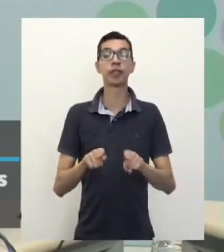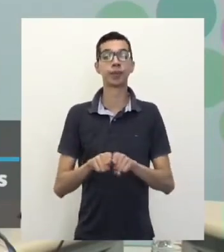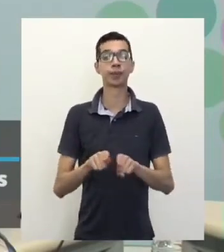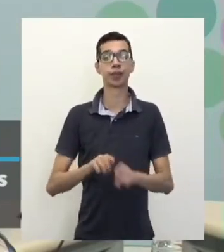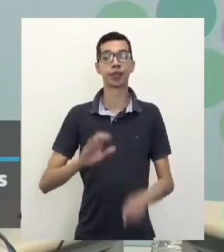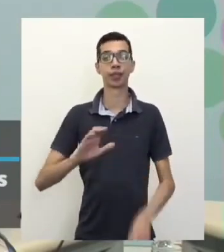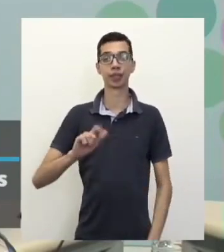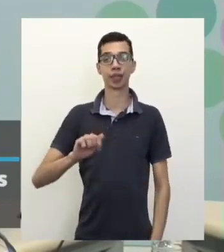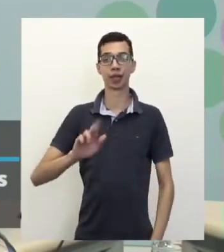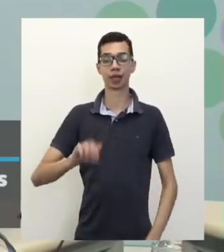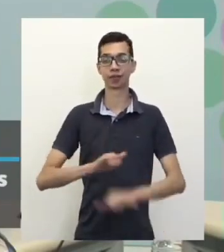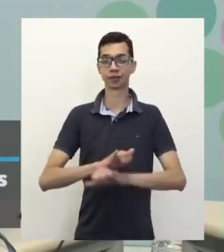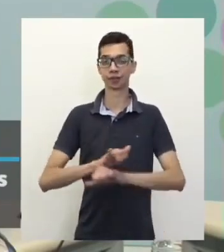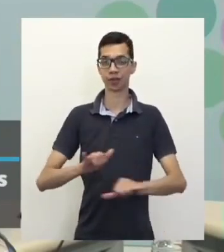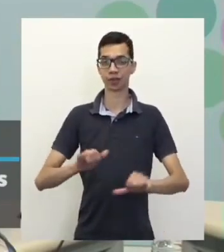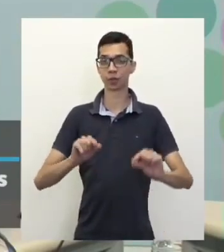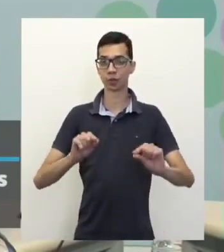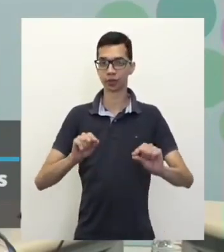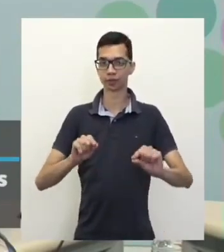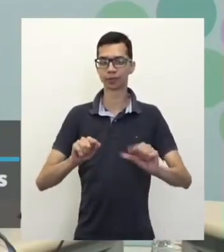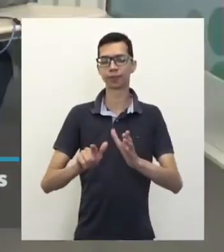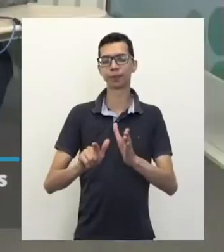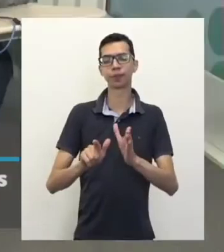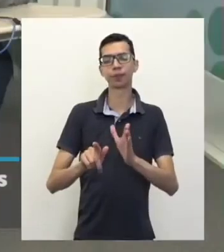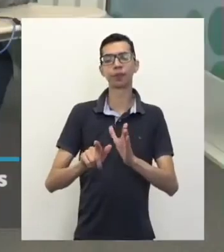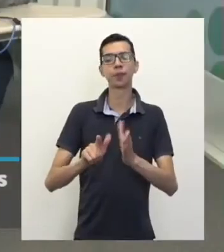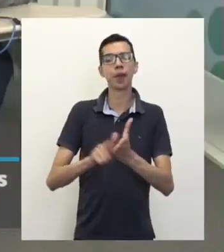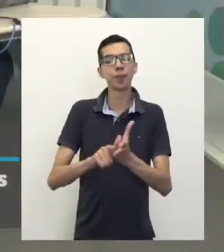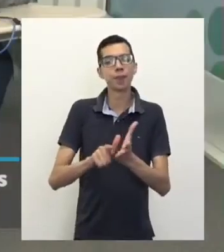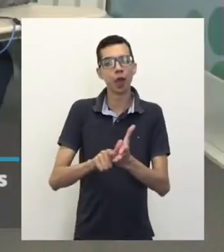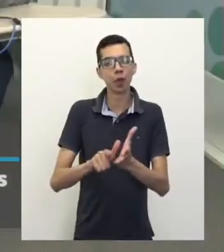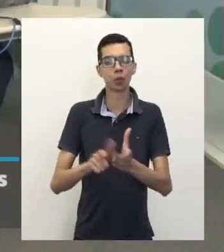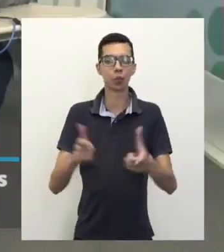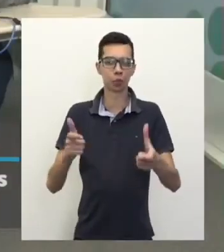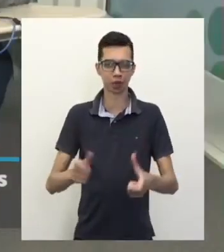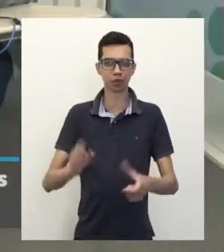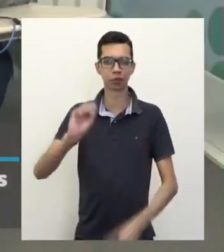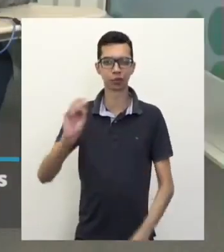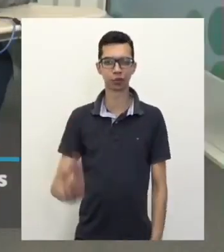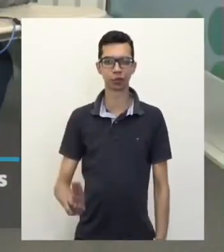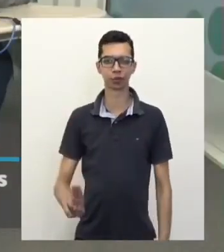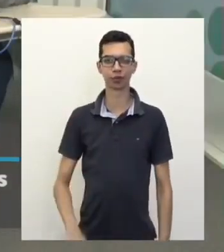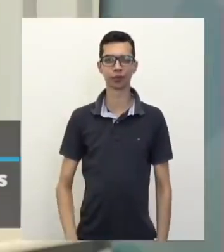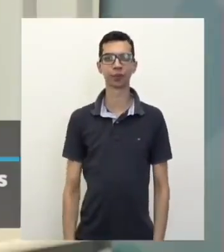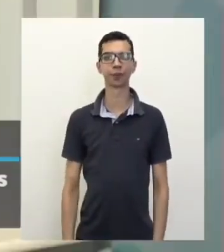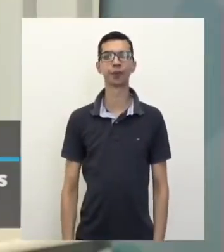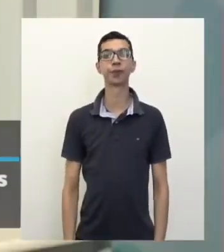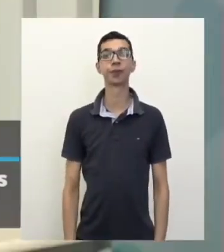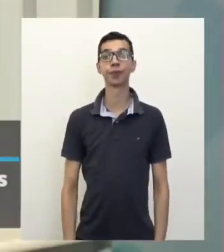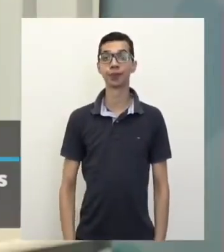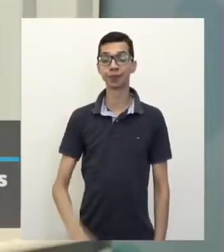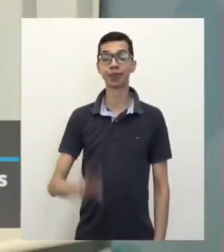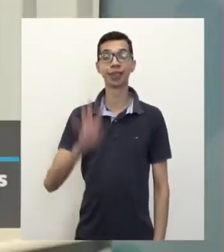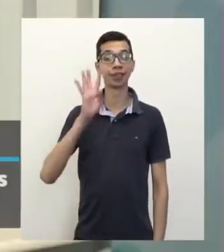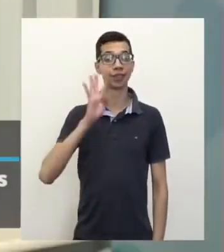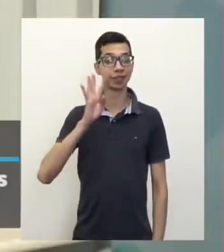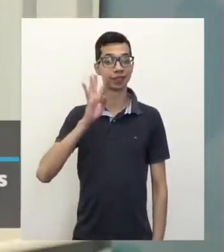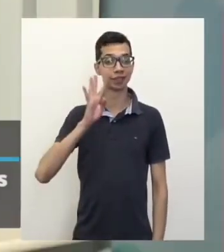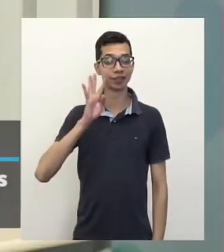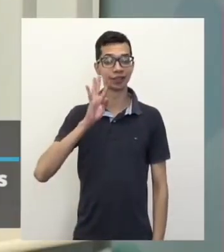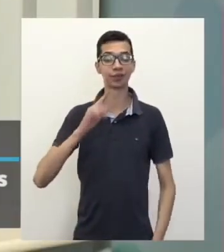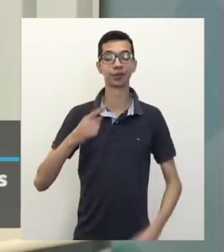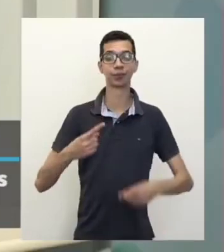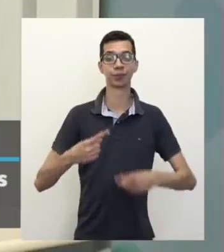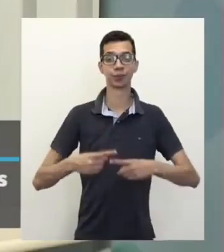de Suzano. Ótimo, muito bom. Isso é muito importante a gente retomar, né, essas questões, porque desde que a